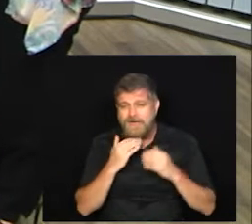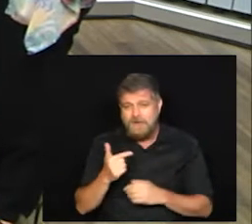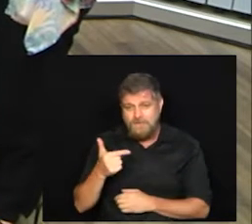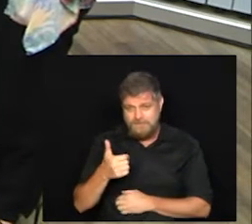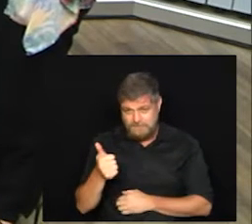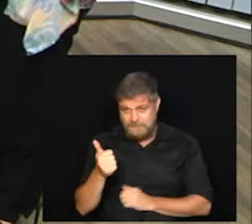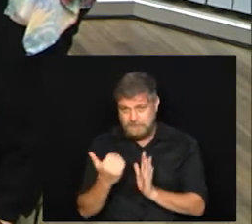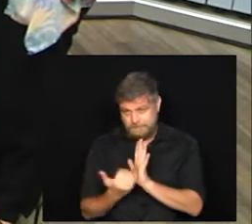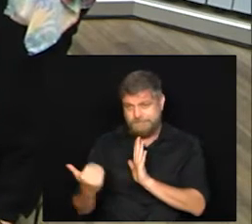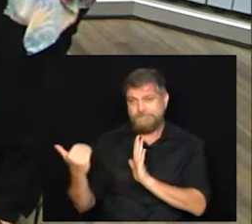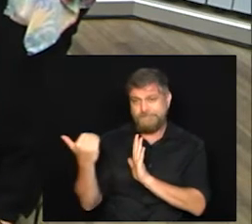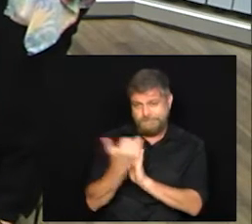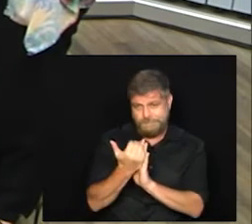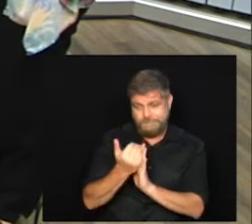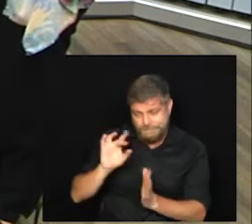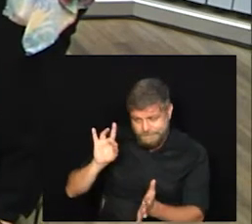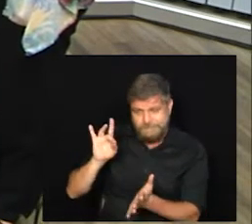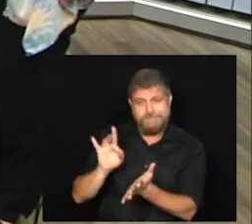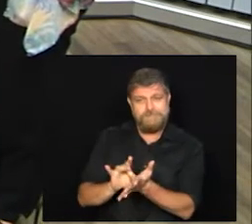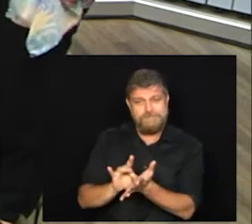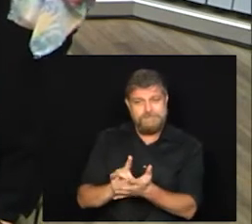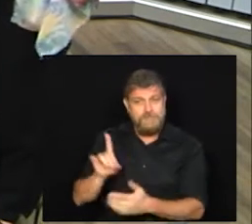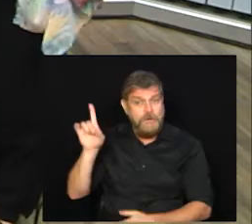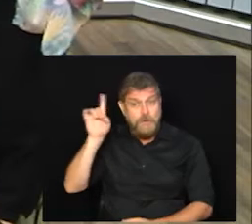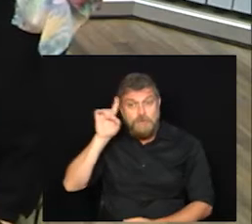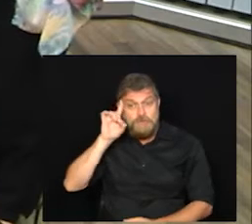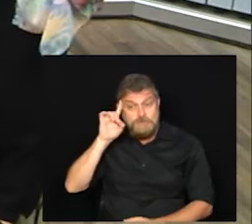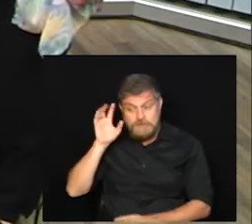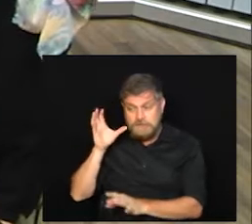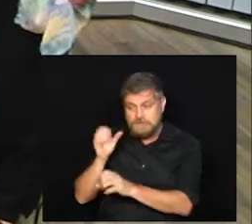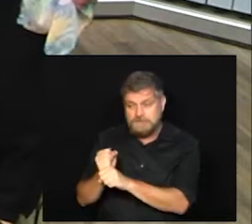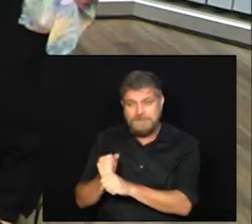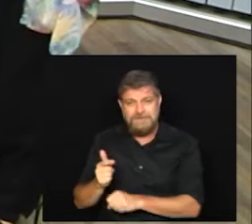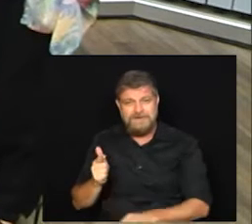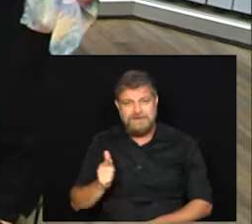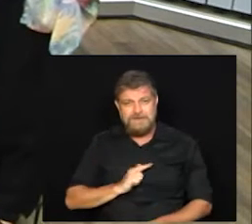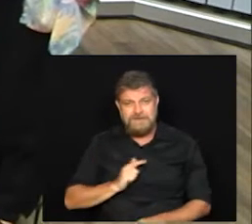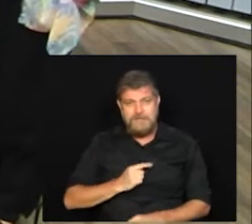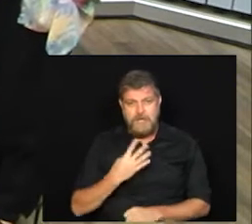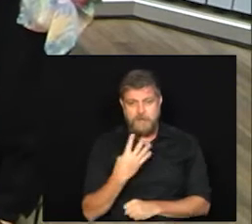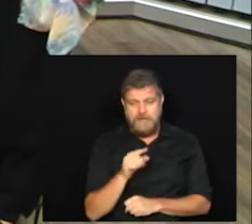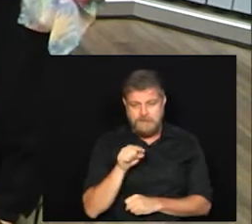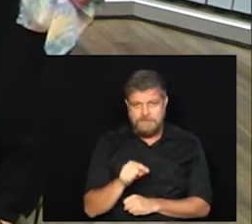mais nas últimas 24 horas, num universo de